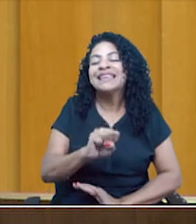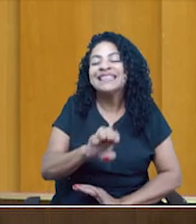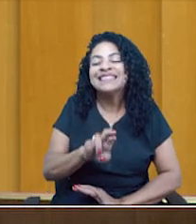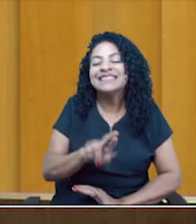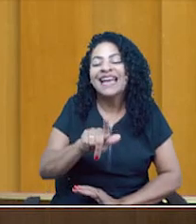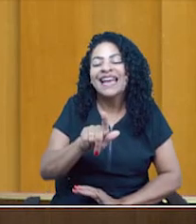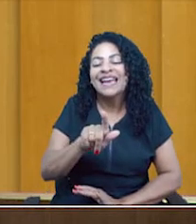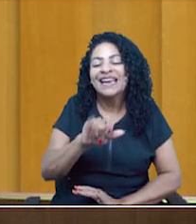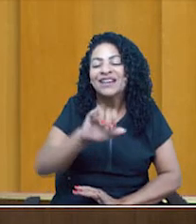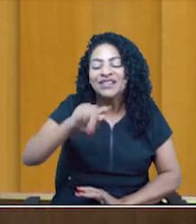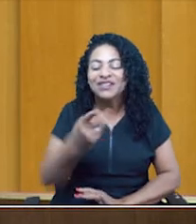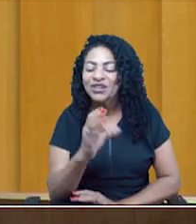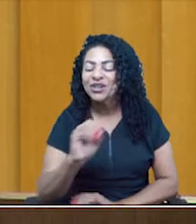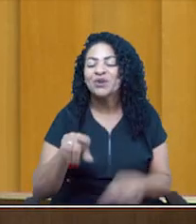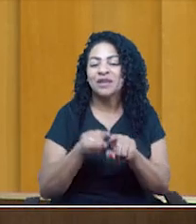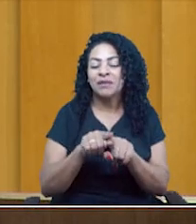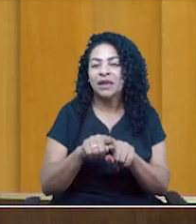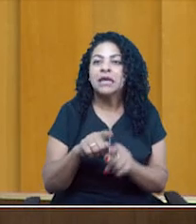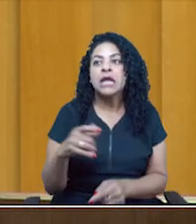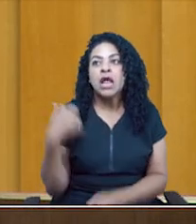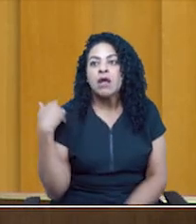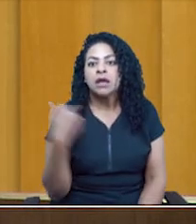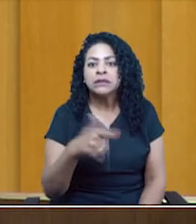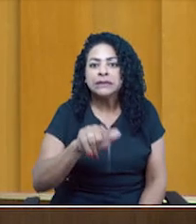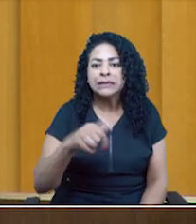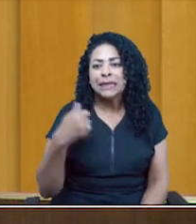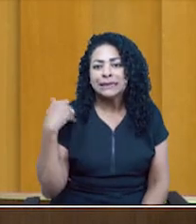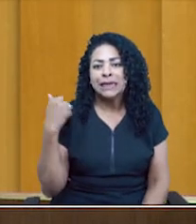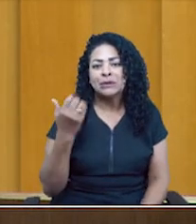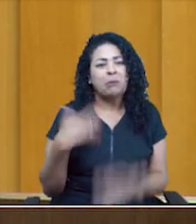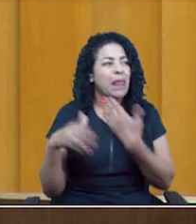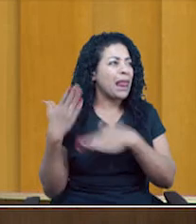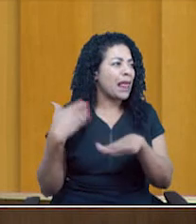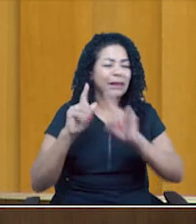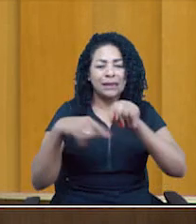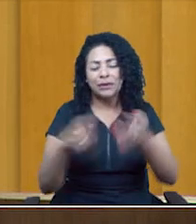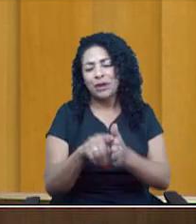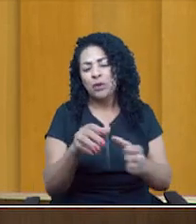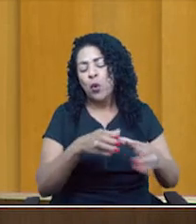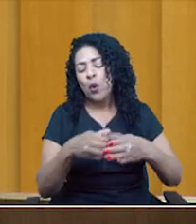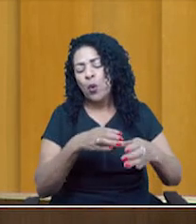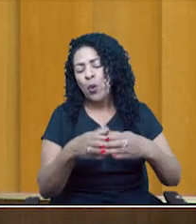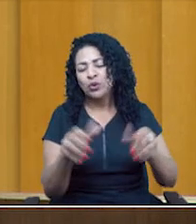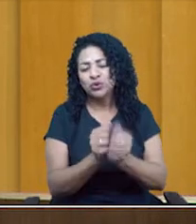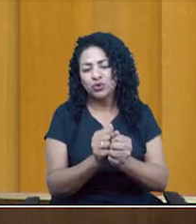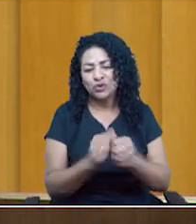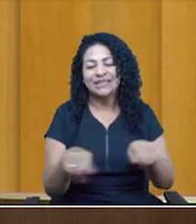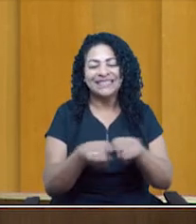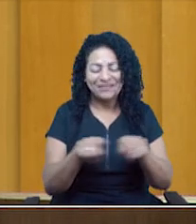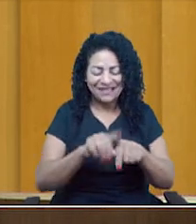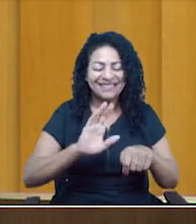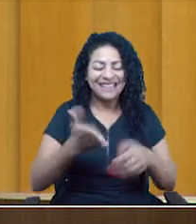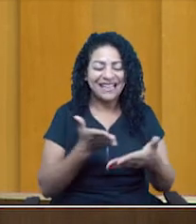desde os 17 anos que estamos lá em conjunto, depois meu colega de concurso, atuamos juntos, então é sempre muito